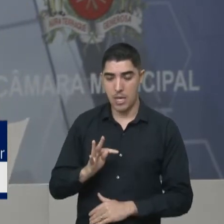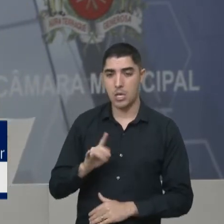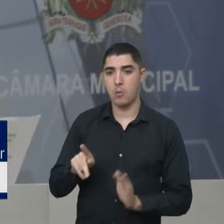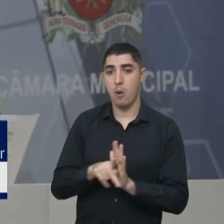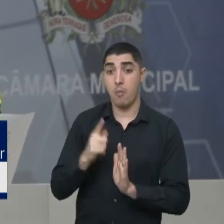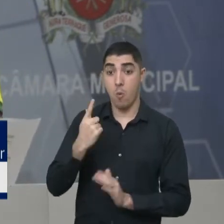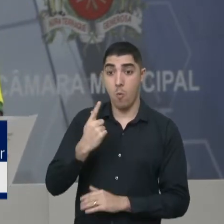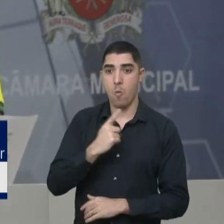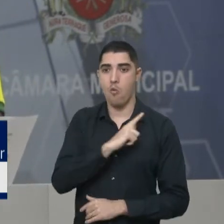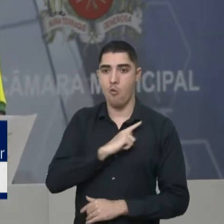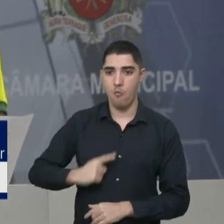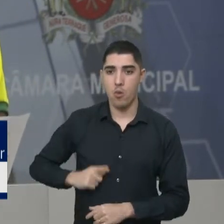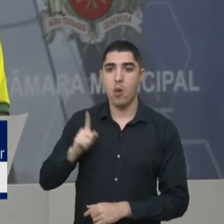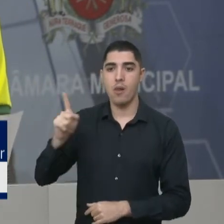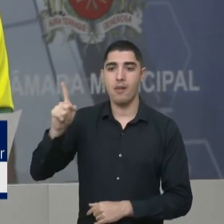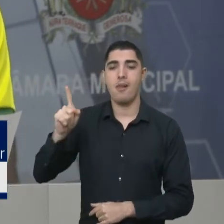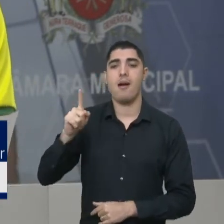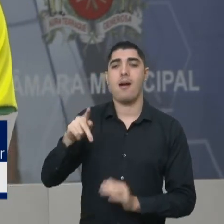Rio Grande do Norte.